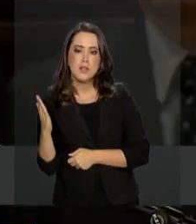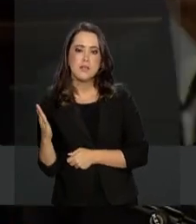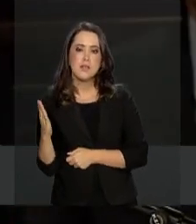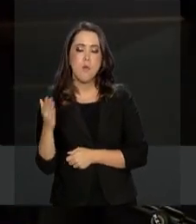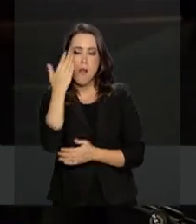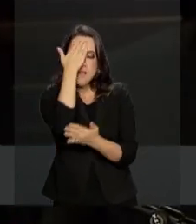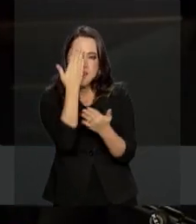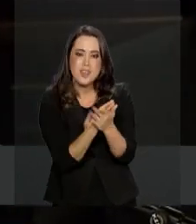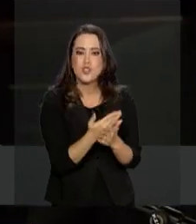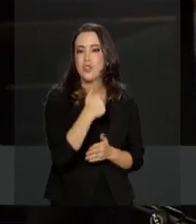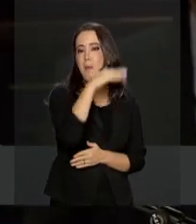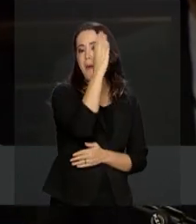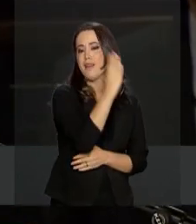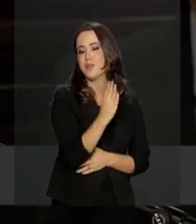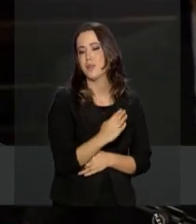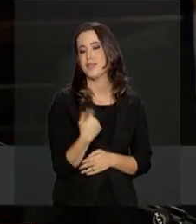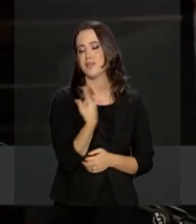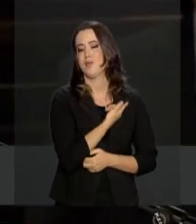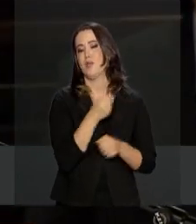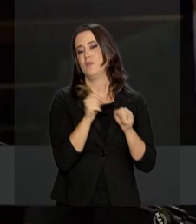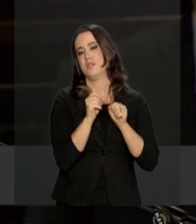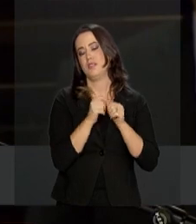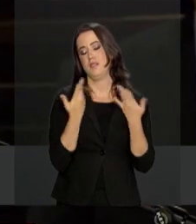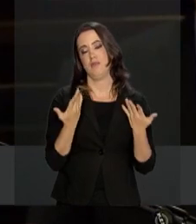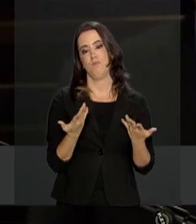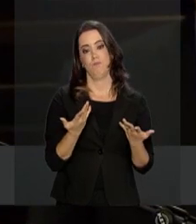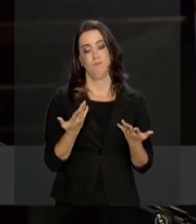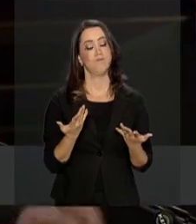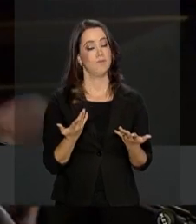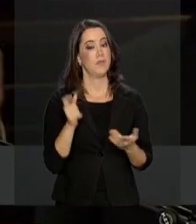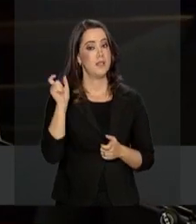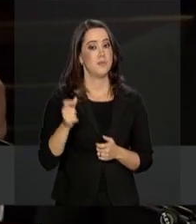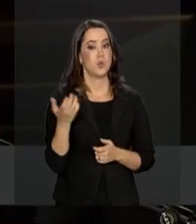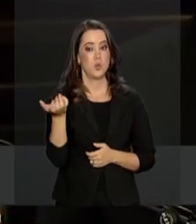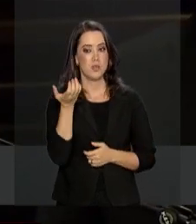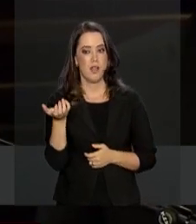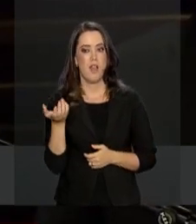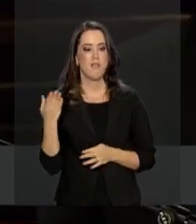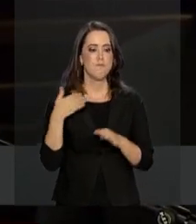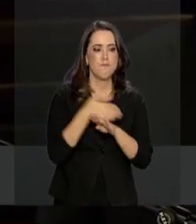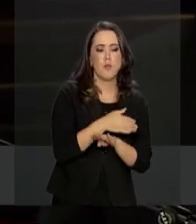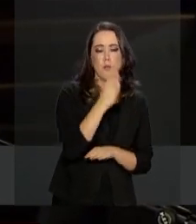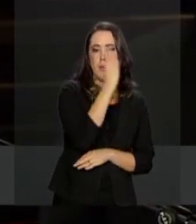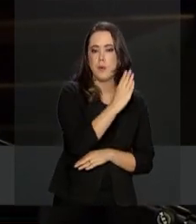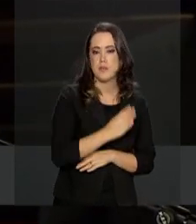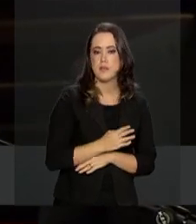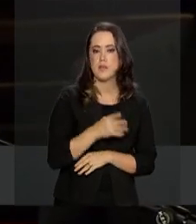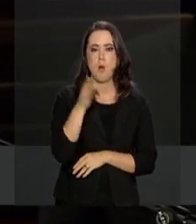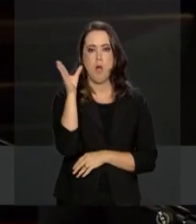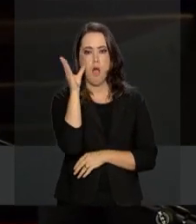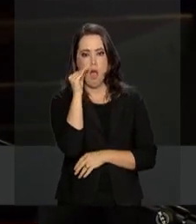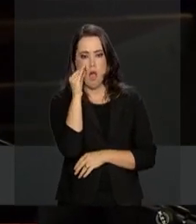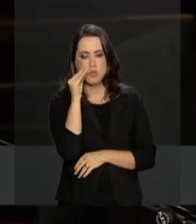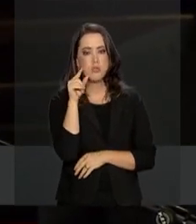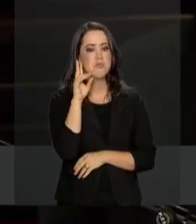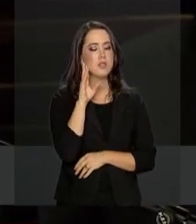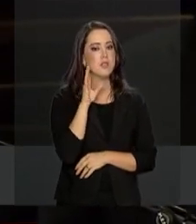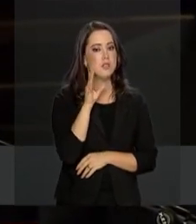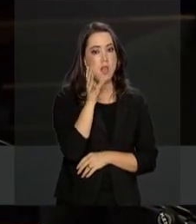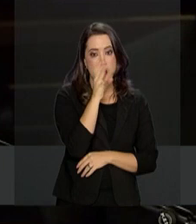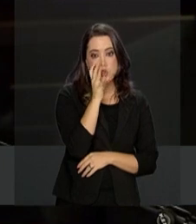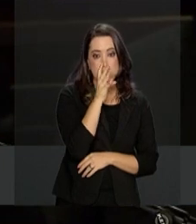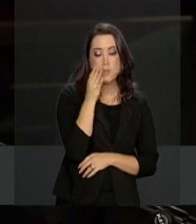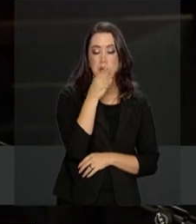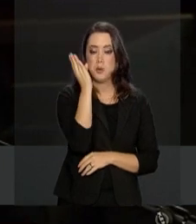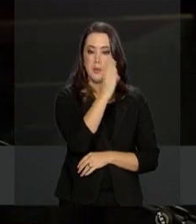otimismo extraordinário com aquilo que nós fazemos no nosso país as pessoas querem investir no brasil admiro o brasil aqui dentro nós